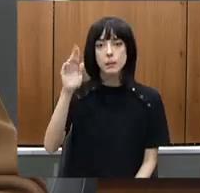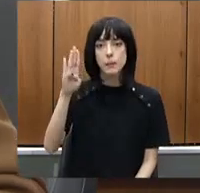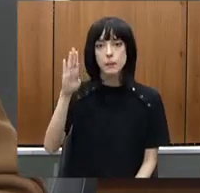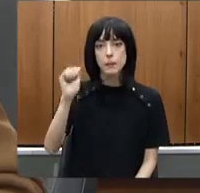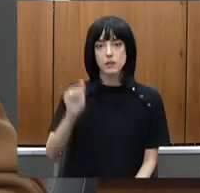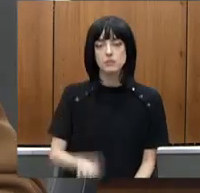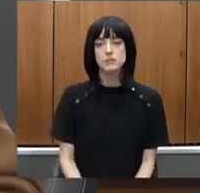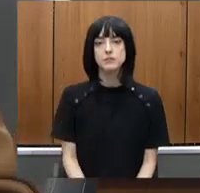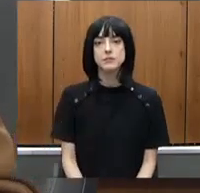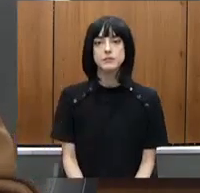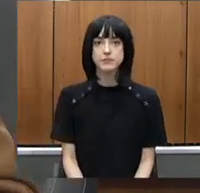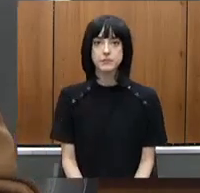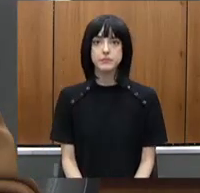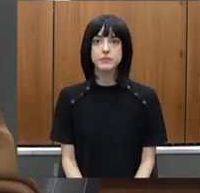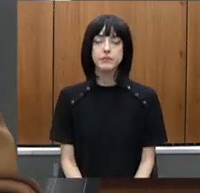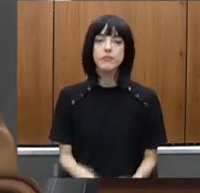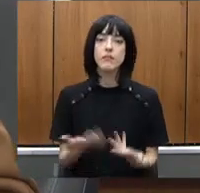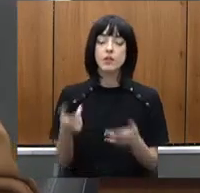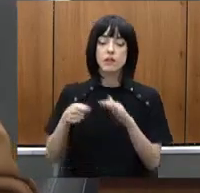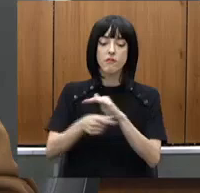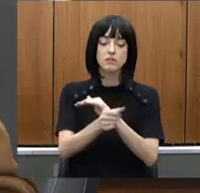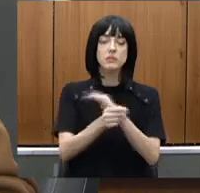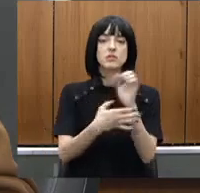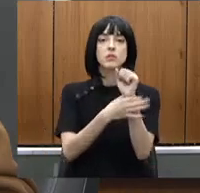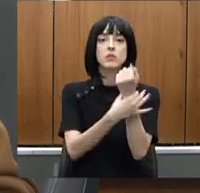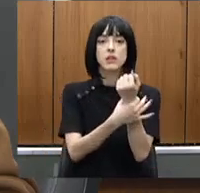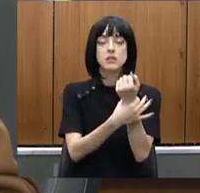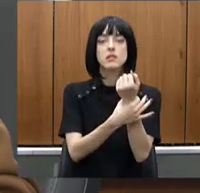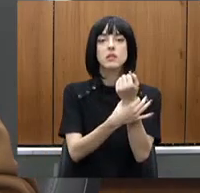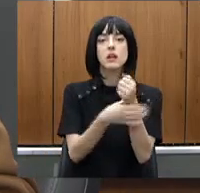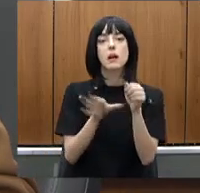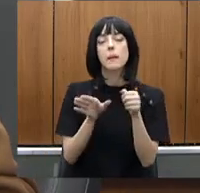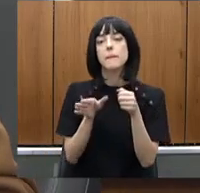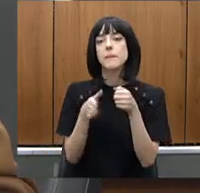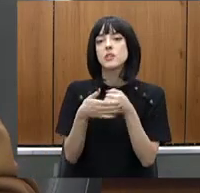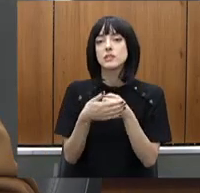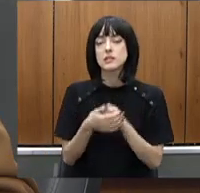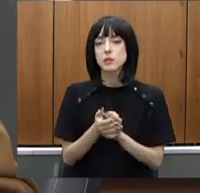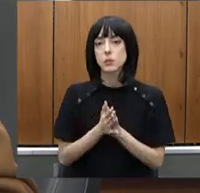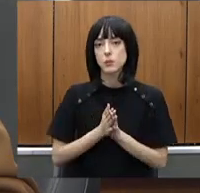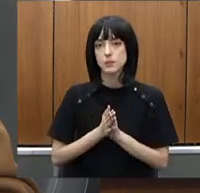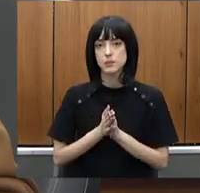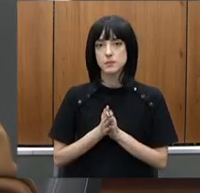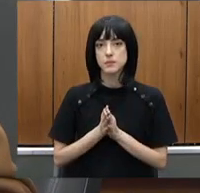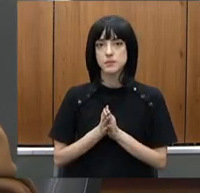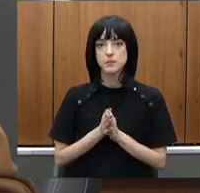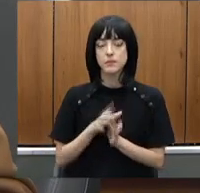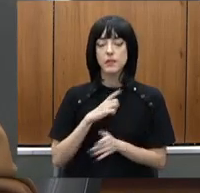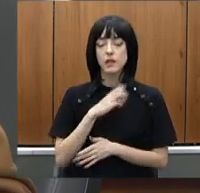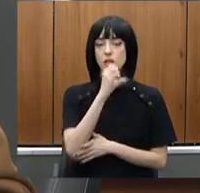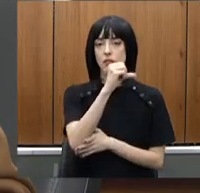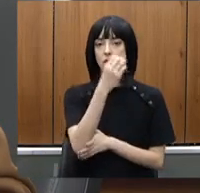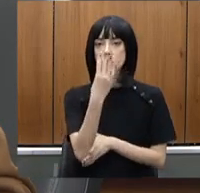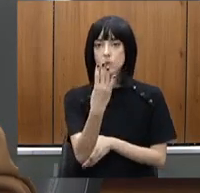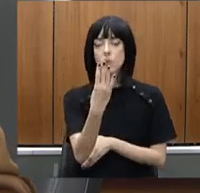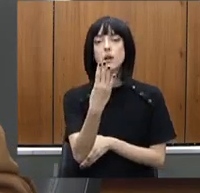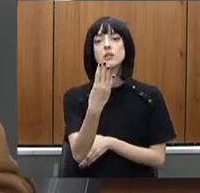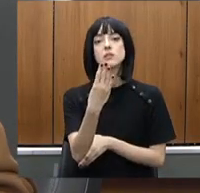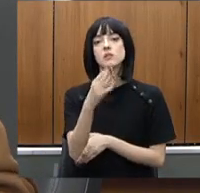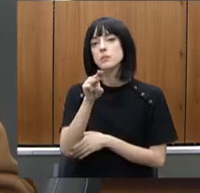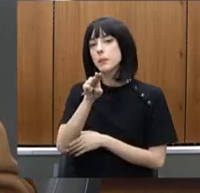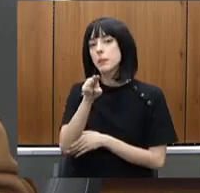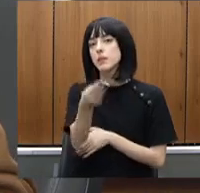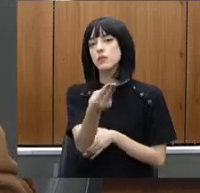quando eu ver investimento em segurança e proteção que é o mais importante aqui né 94.4 milhões desse valor